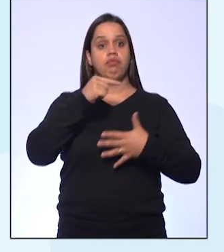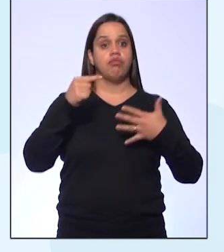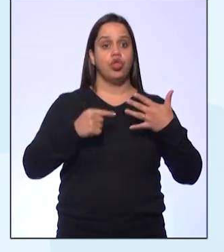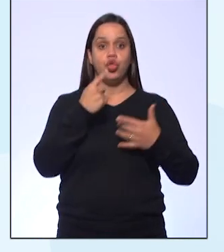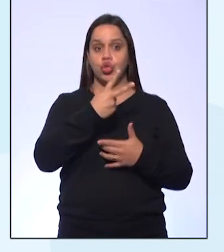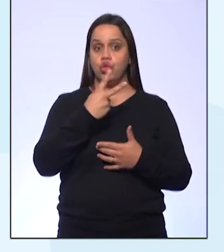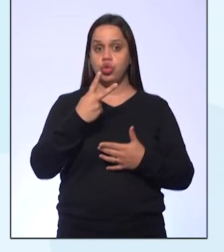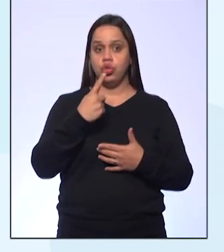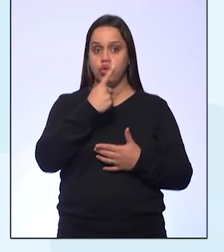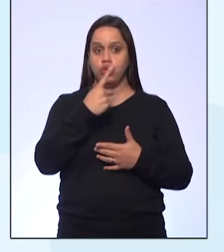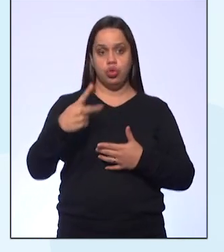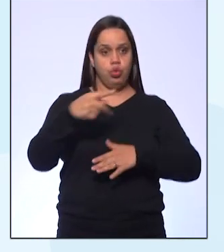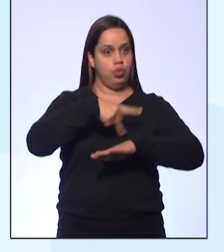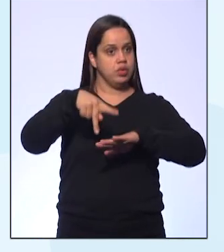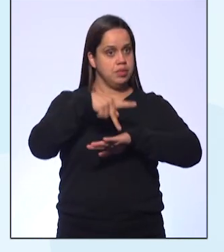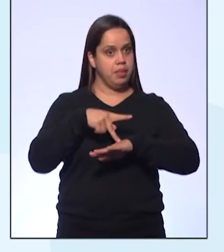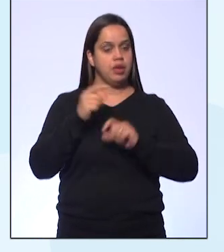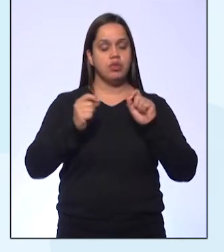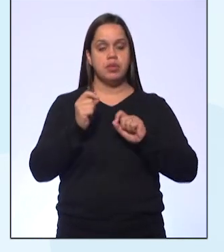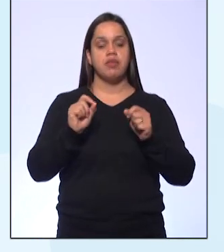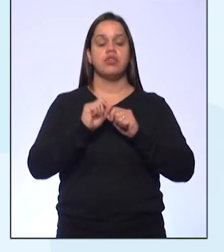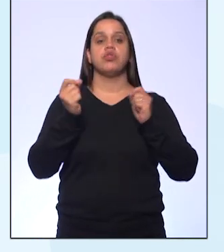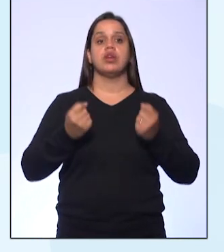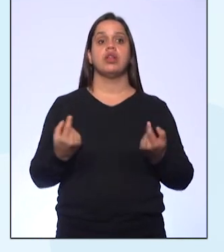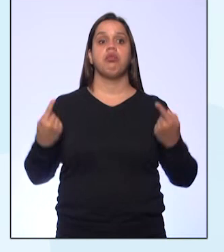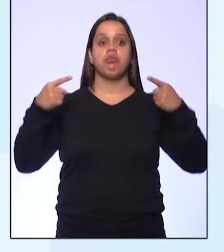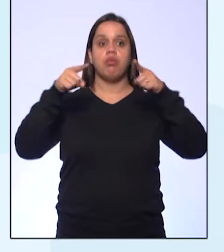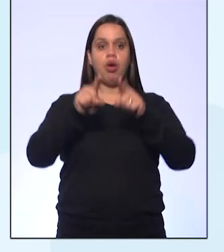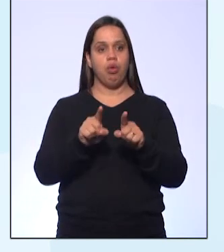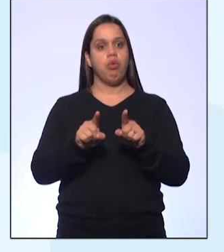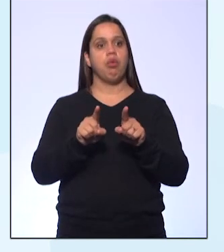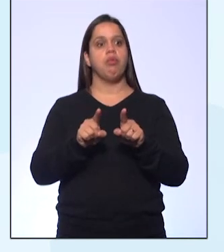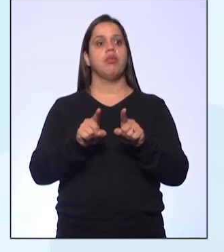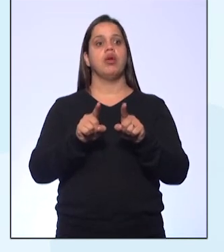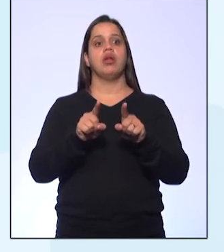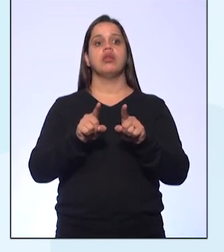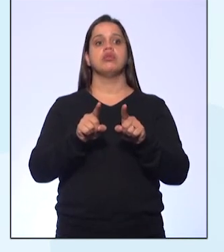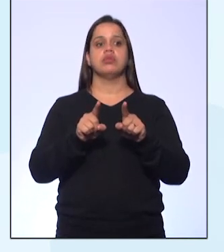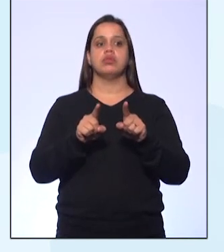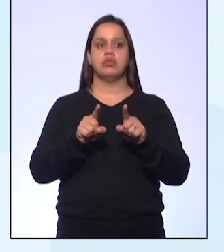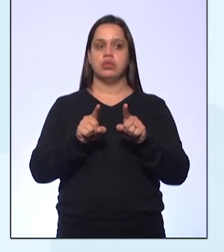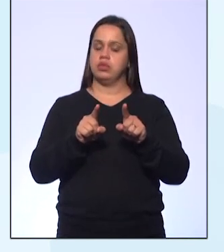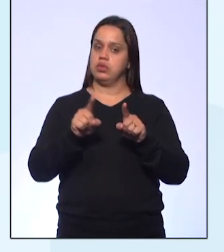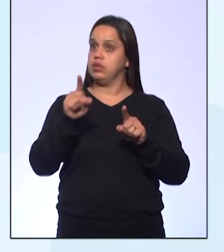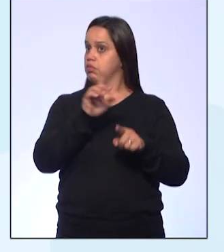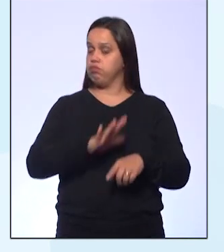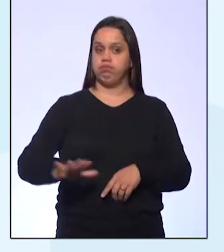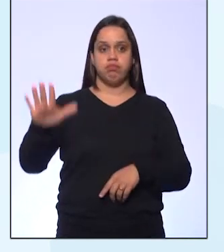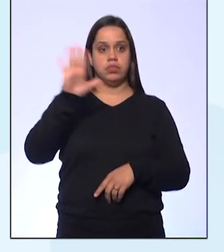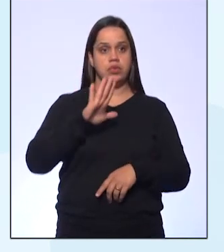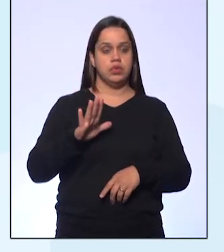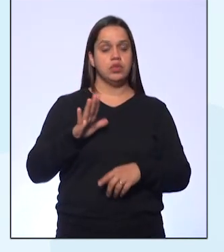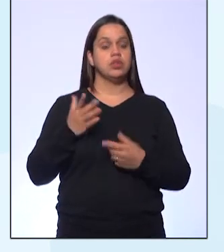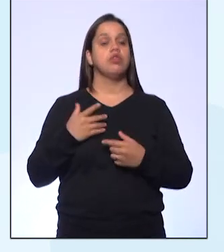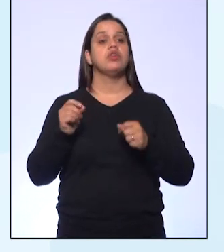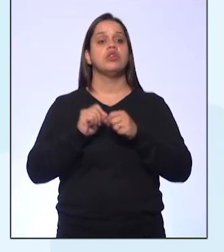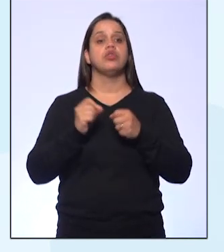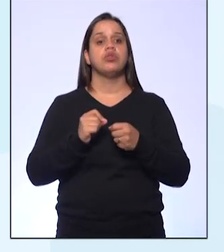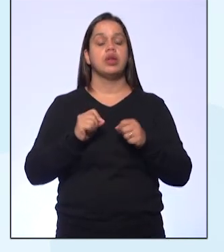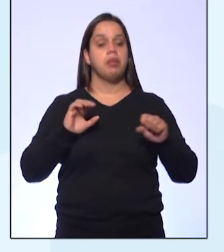uma cooperação internacional no combate ao novo coronavírus. Então, o que isso